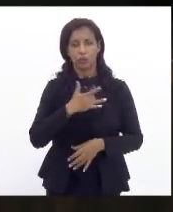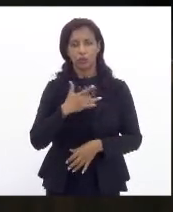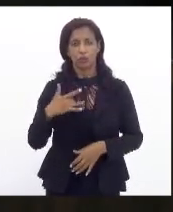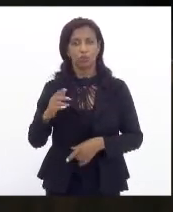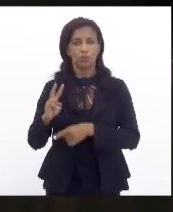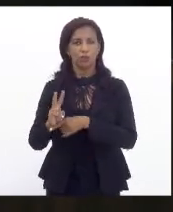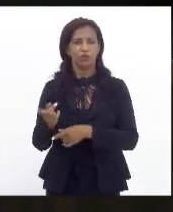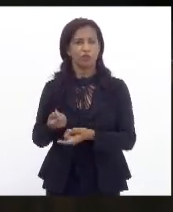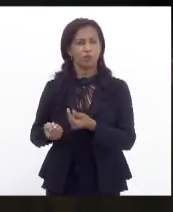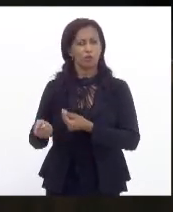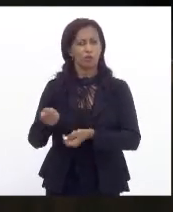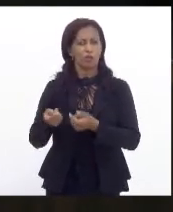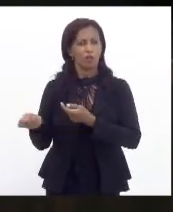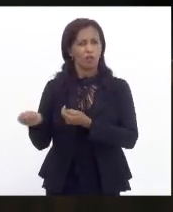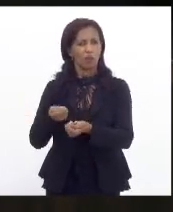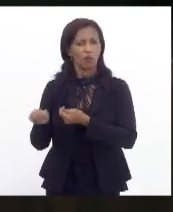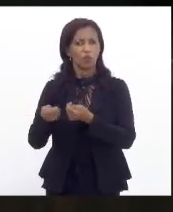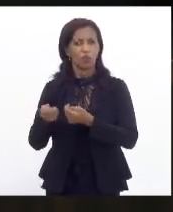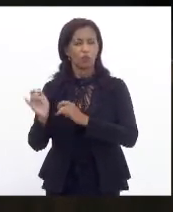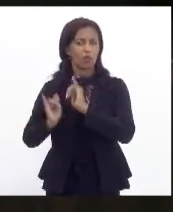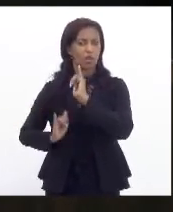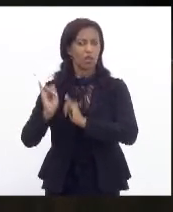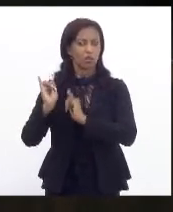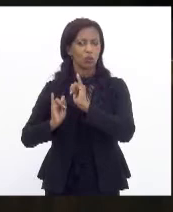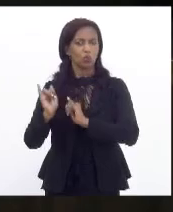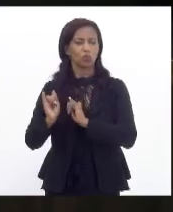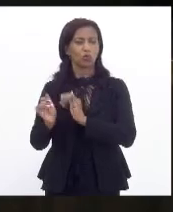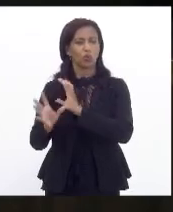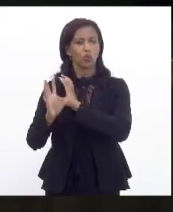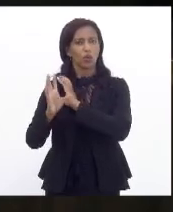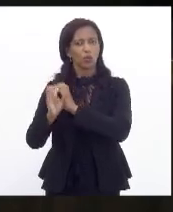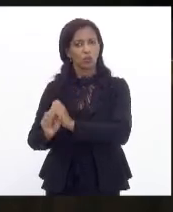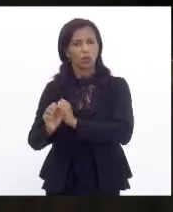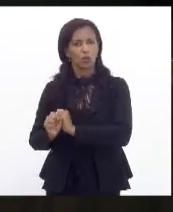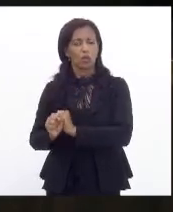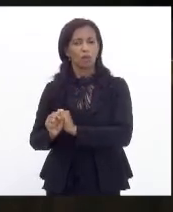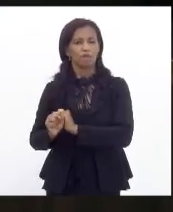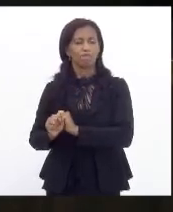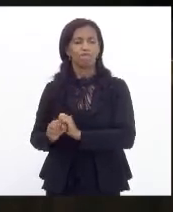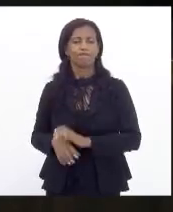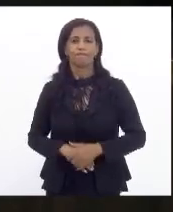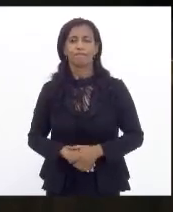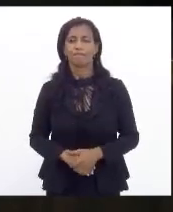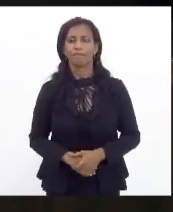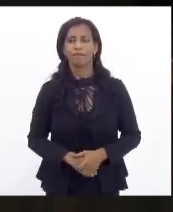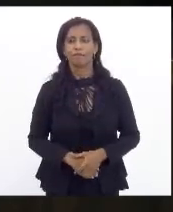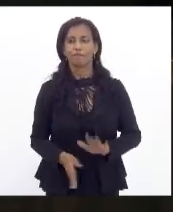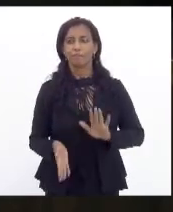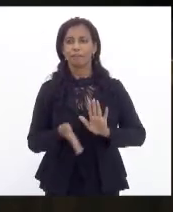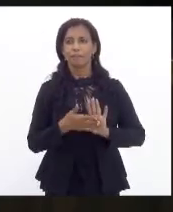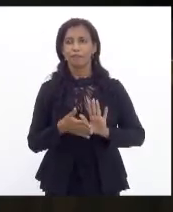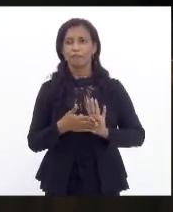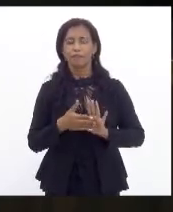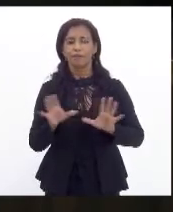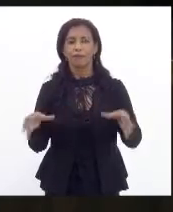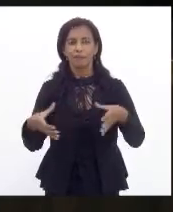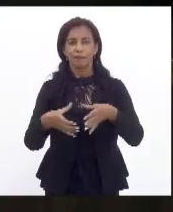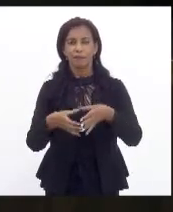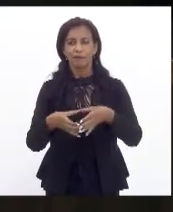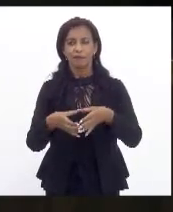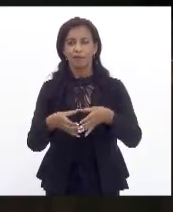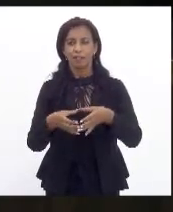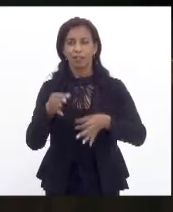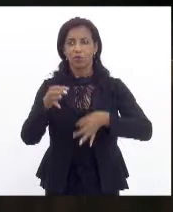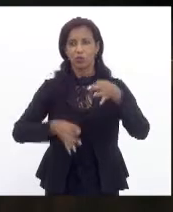do Consumidor, de Economia, Indústria e Comércio e de Orçamento às emendas de plenário. Para emitir pela Comissão de